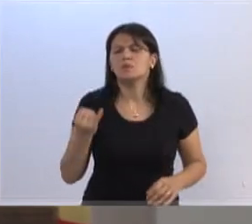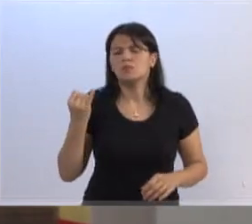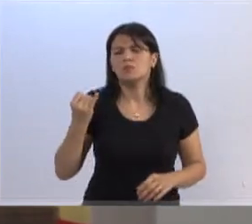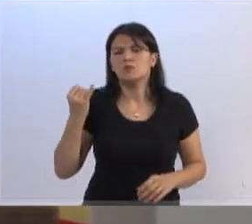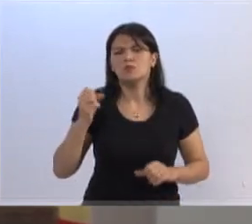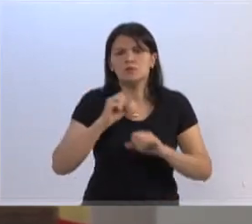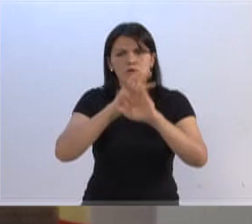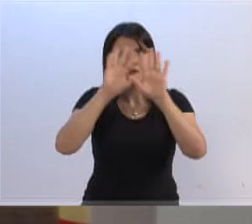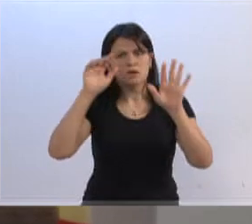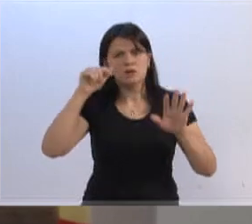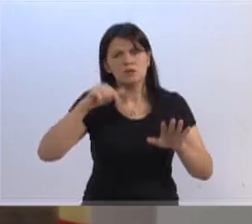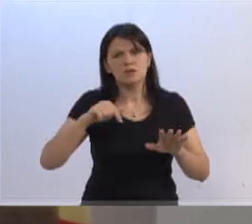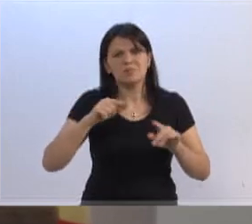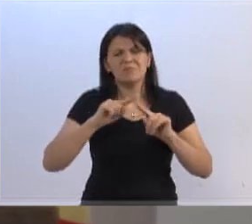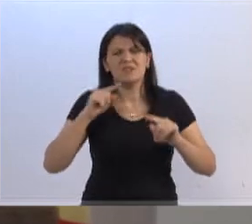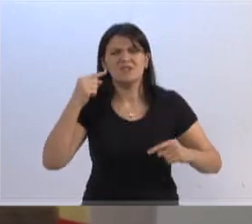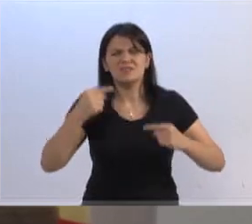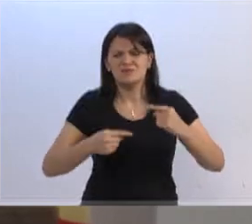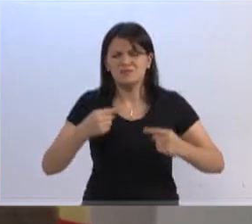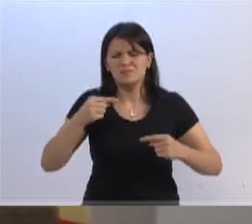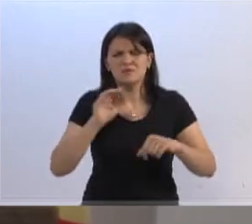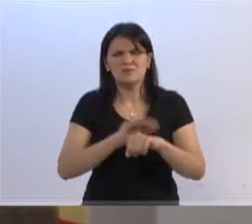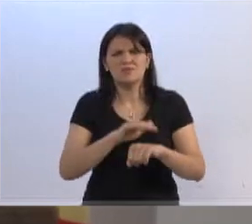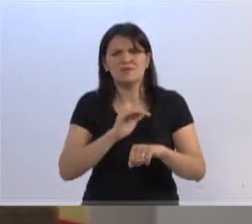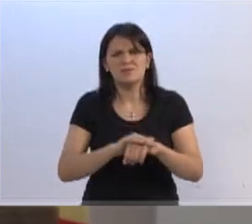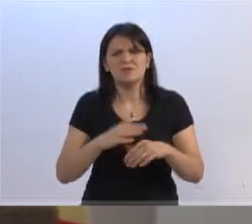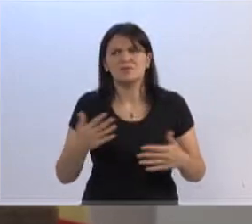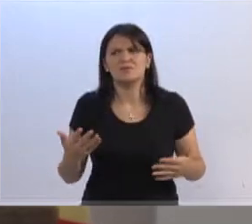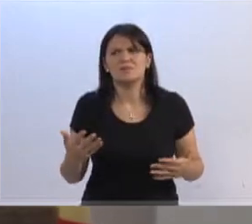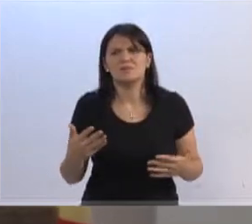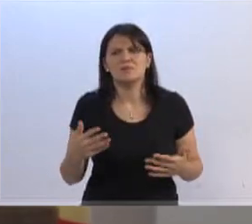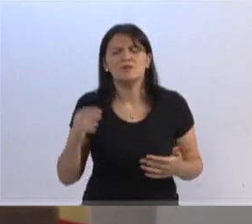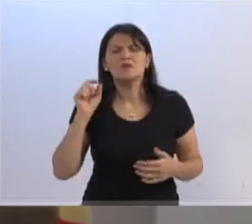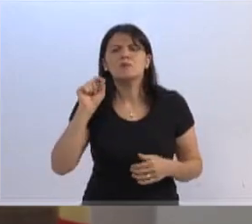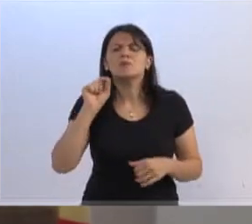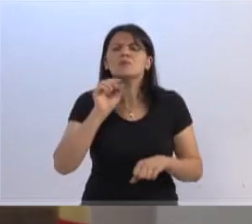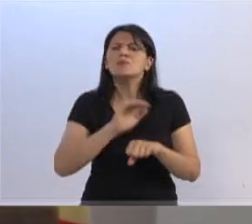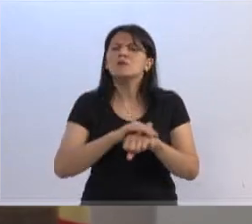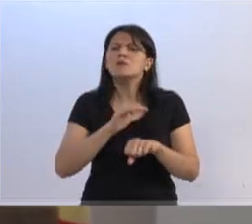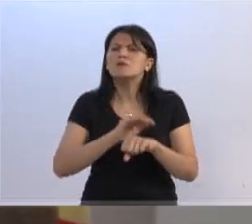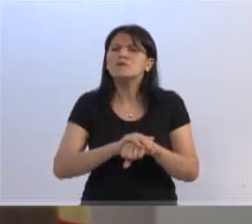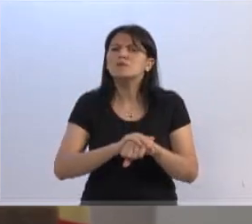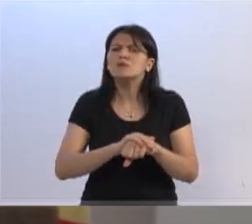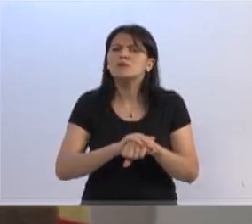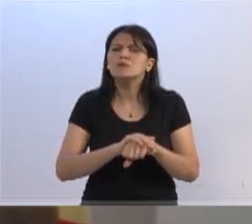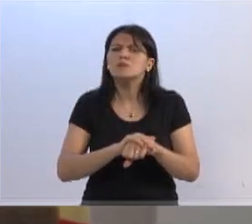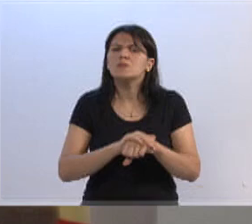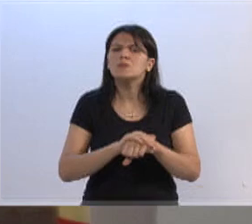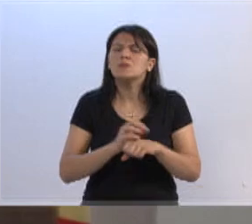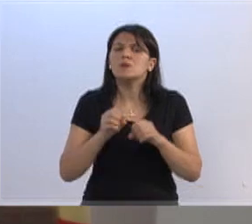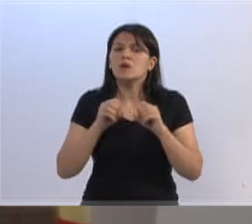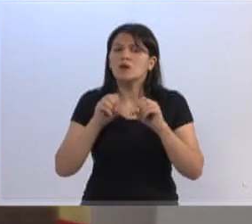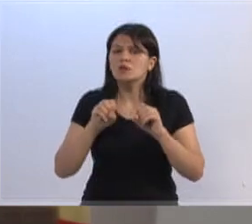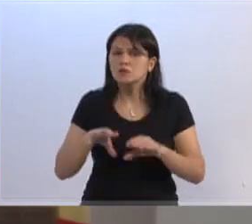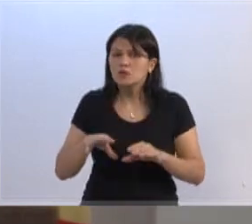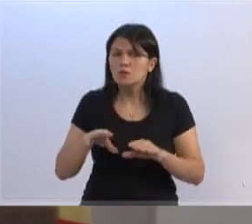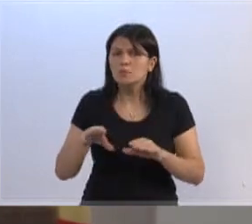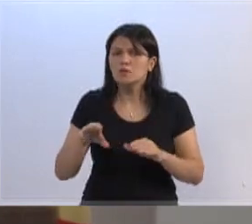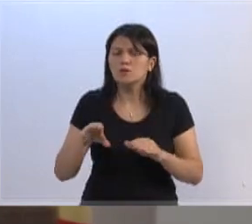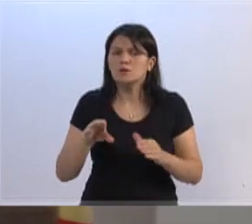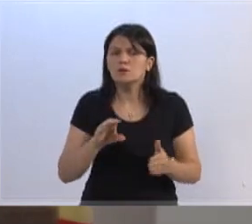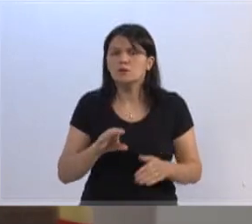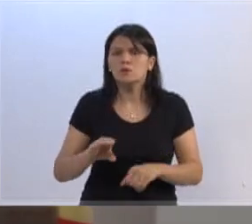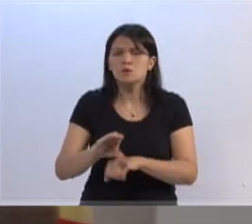esclarecer aqui. Agora, a discussão que tem que ser feita é o seguinte, o que está sendo feito com a sobra constitucional do